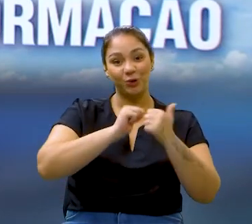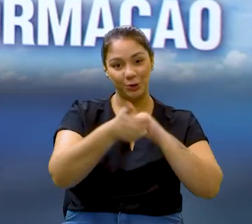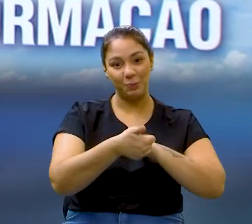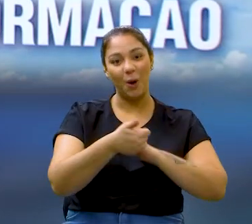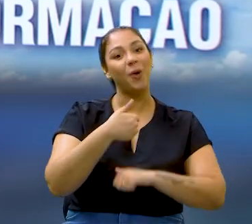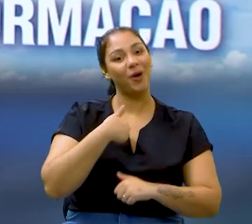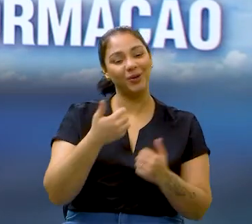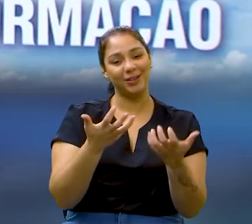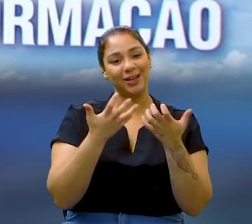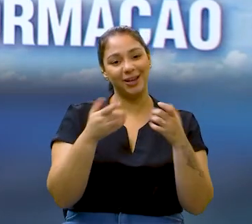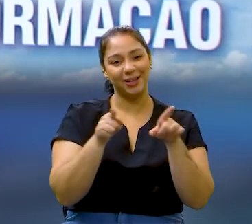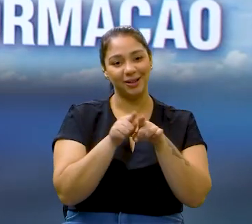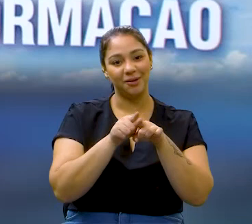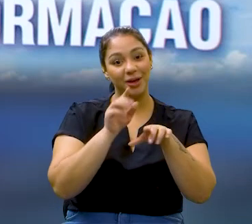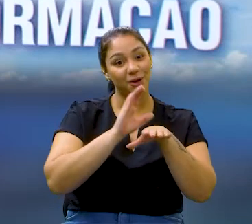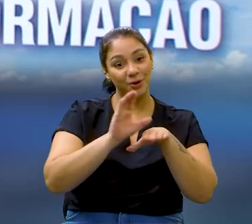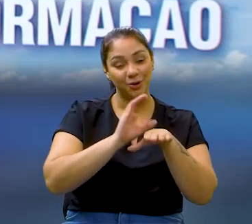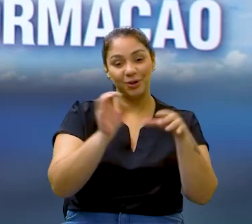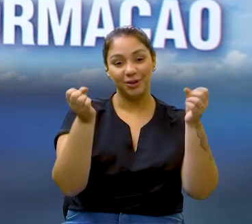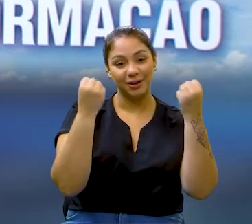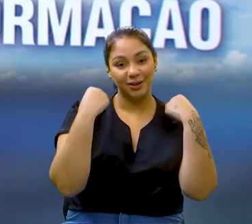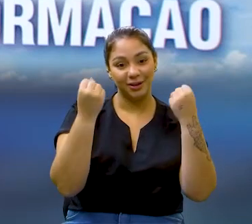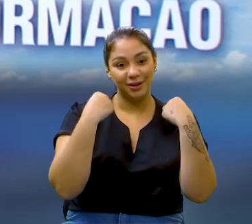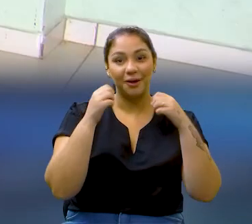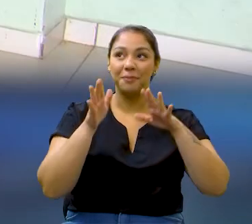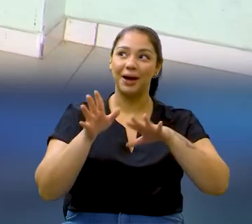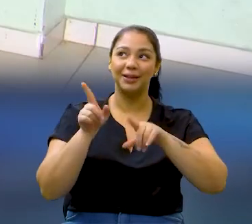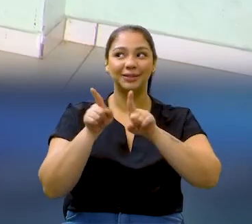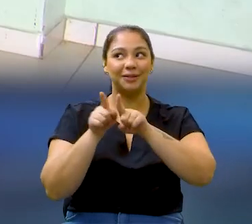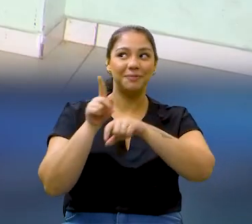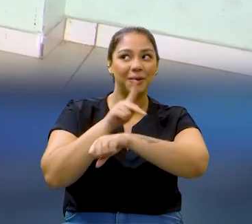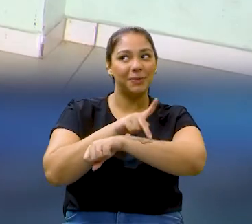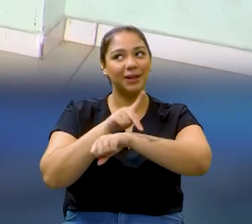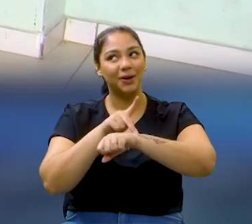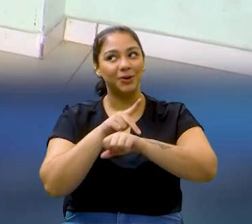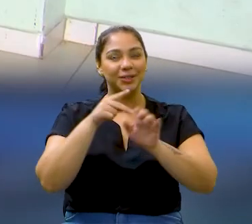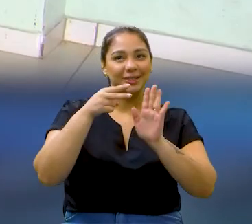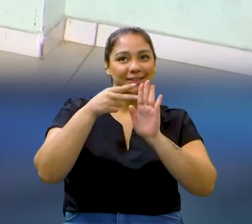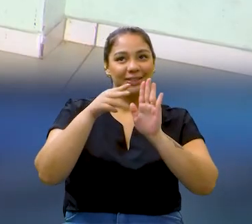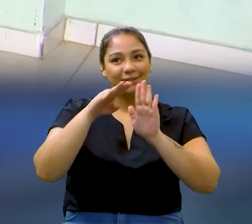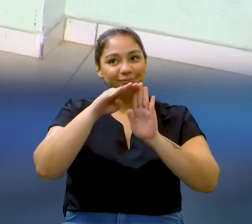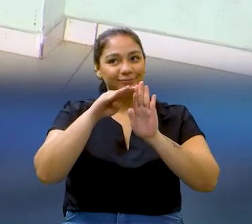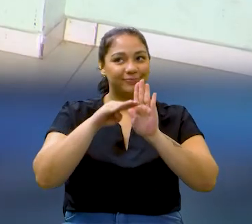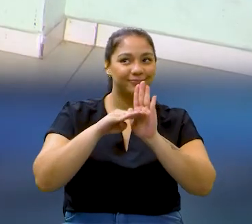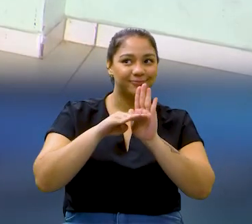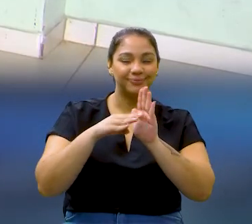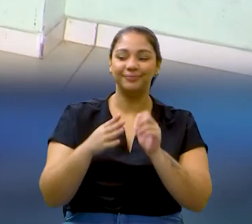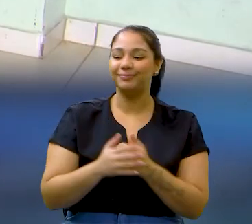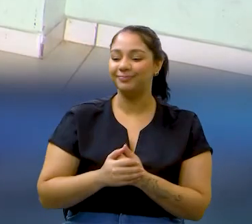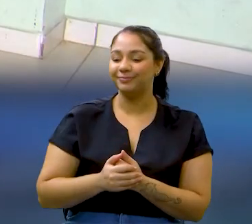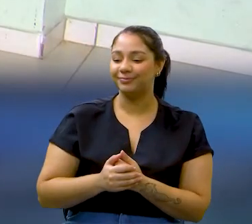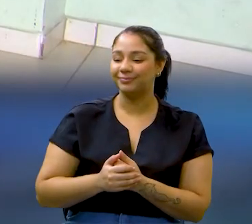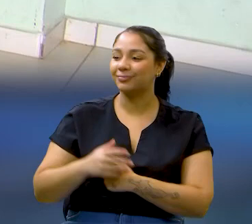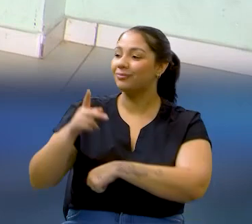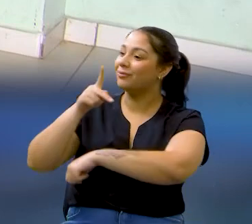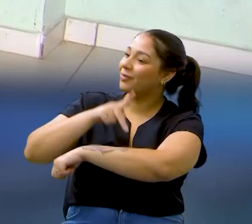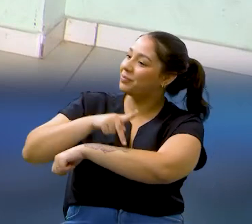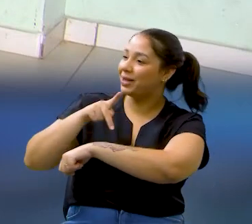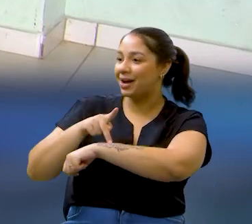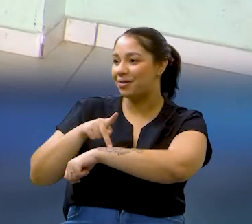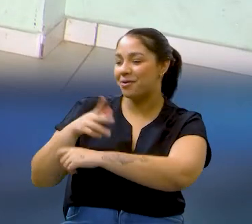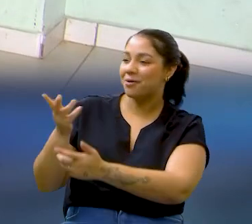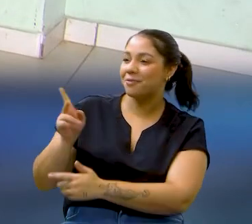queria fazer a educação física, mas a pedagogia também agora está na minha lista. Pedagoga,